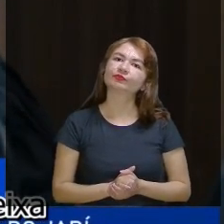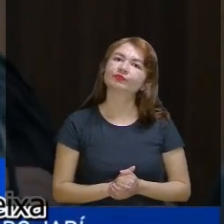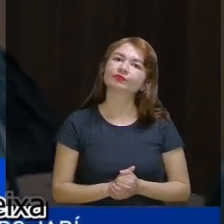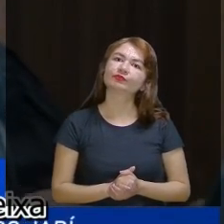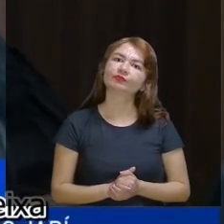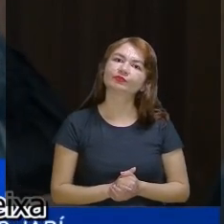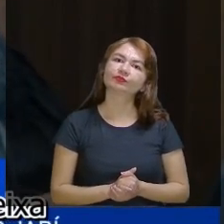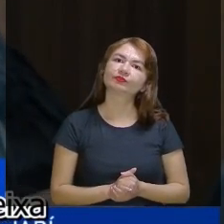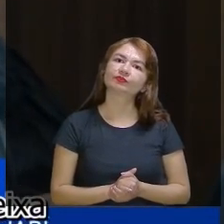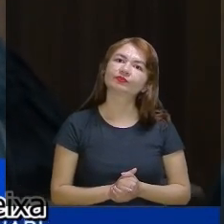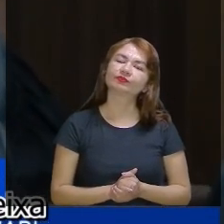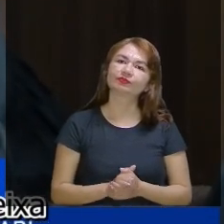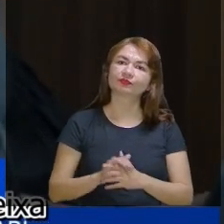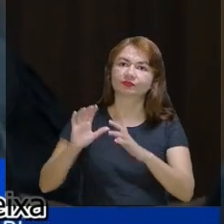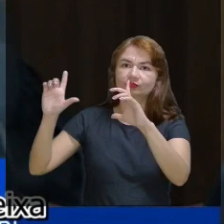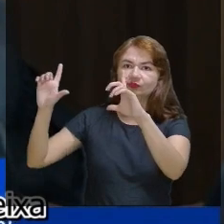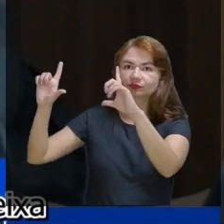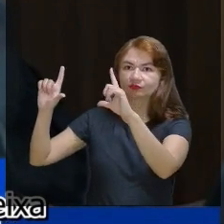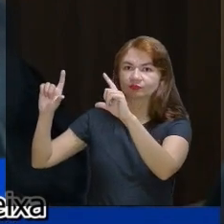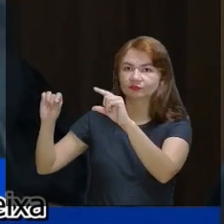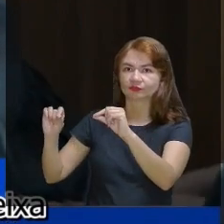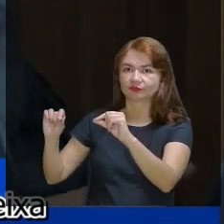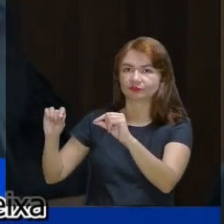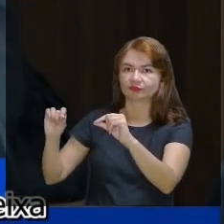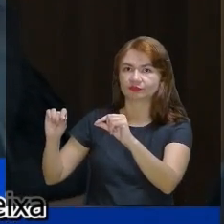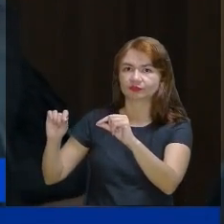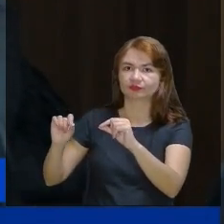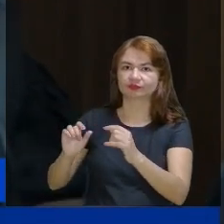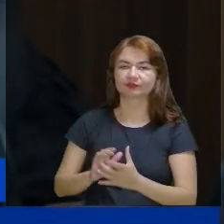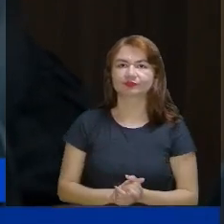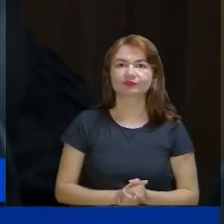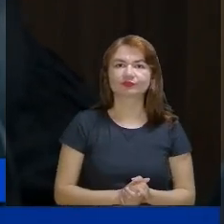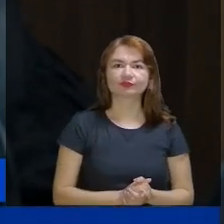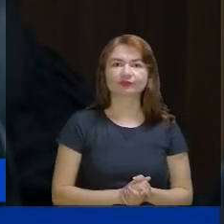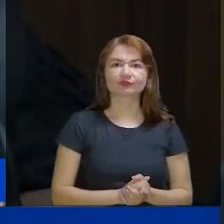Ele saiu aqui do ar, deixa eu só entrar novamente aqui, minutinho só, por favor.